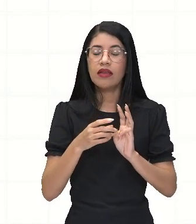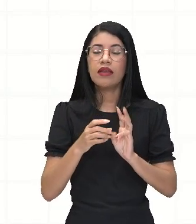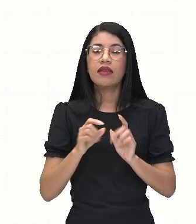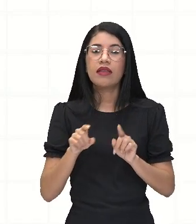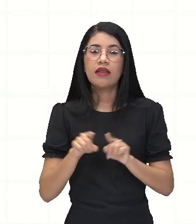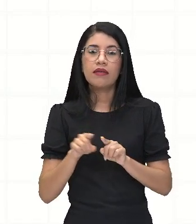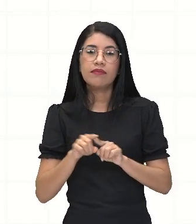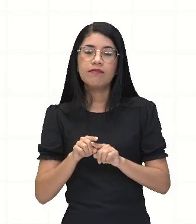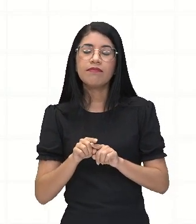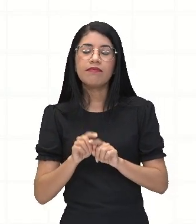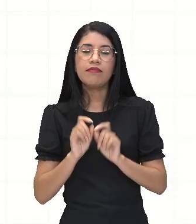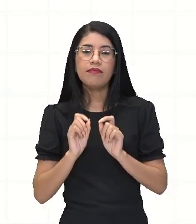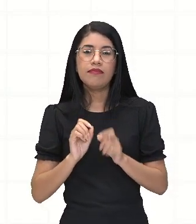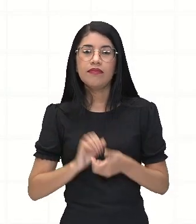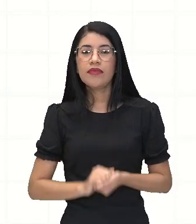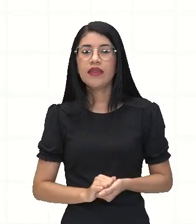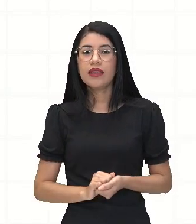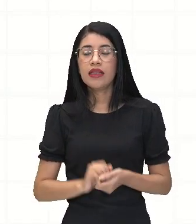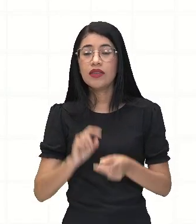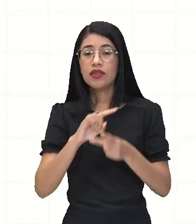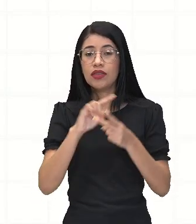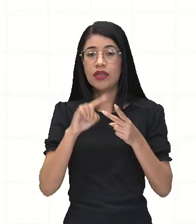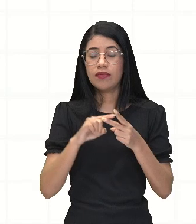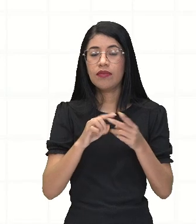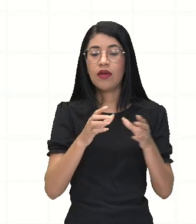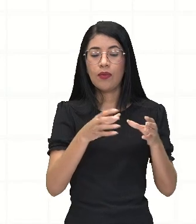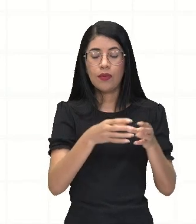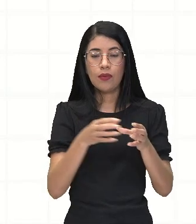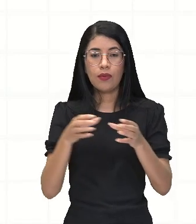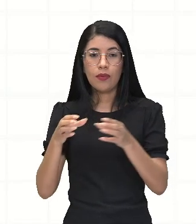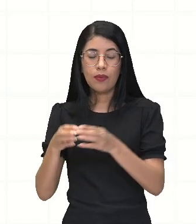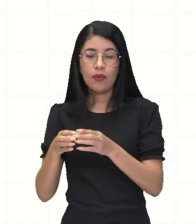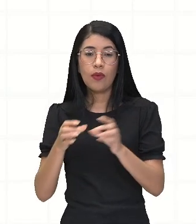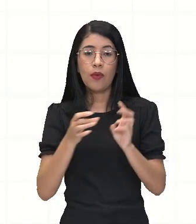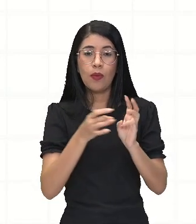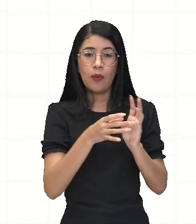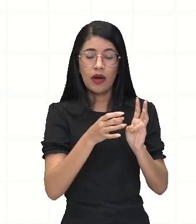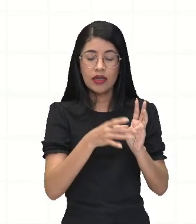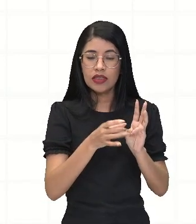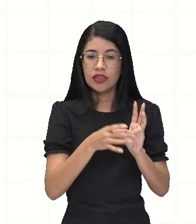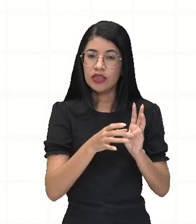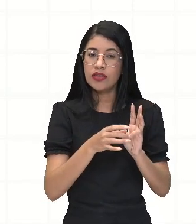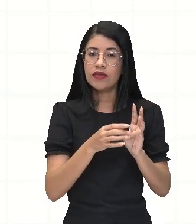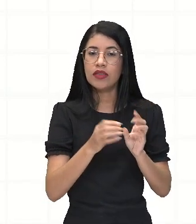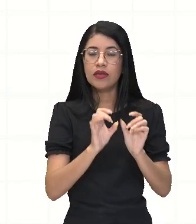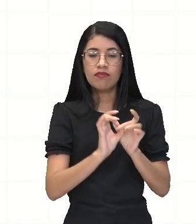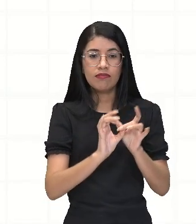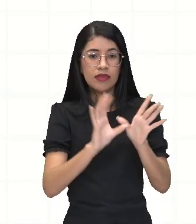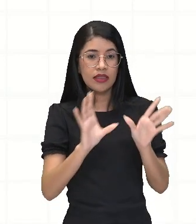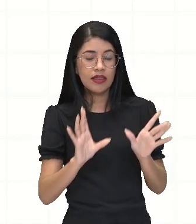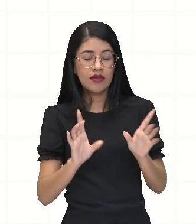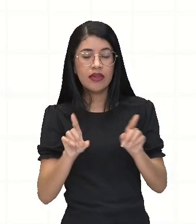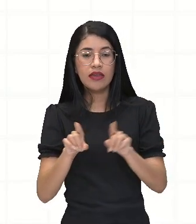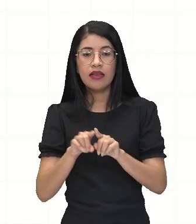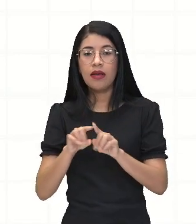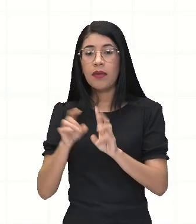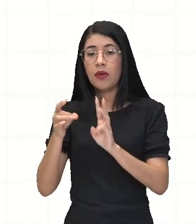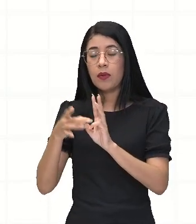dos colonos era dividida em duas categorias: os indígenas repartidos ou livres e os